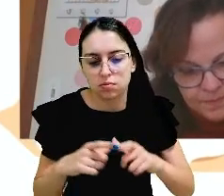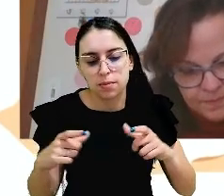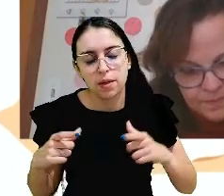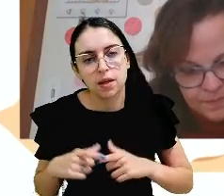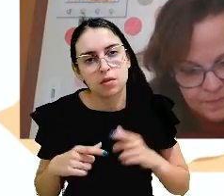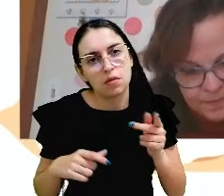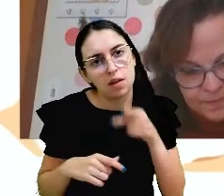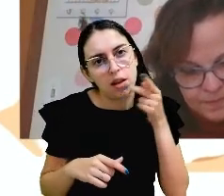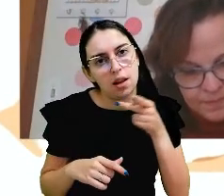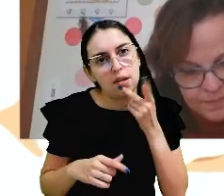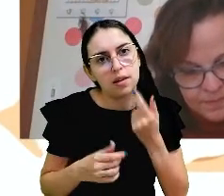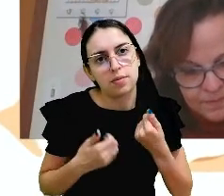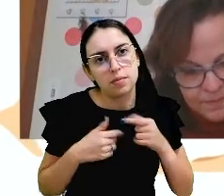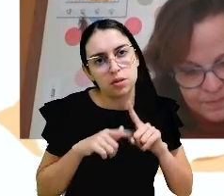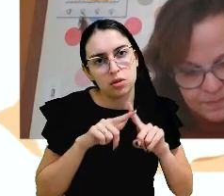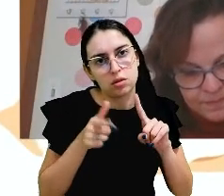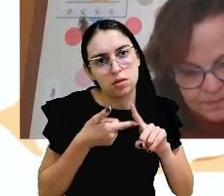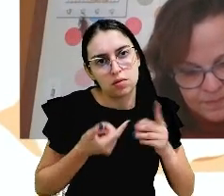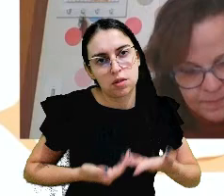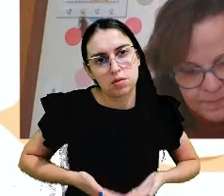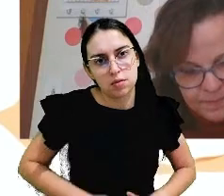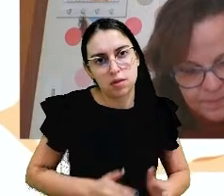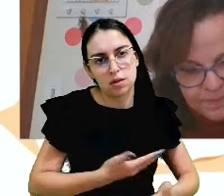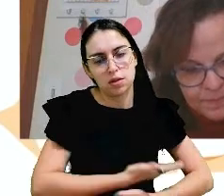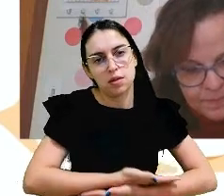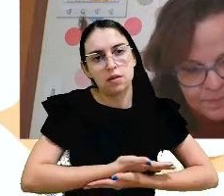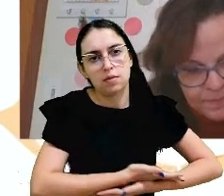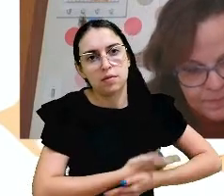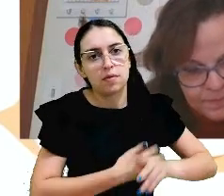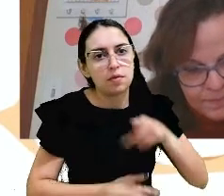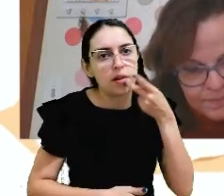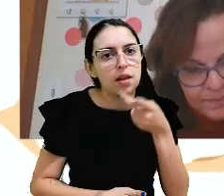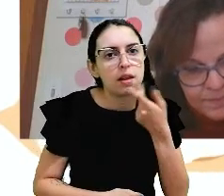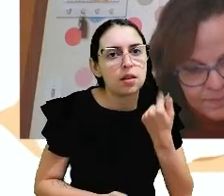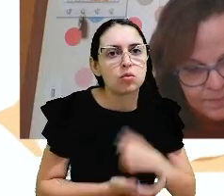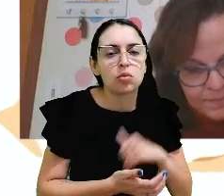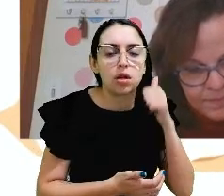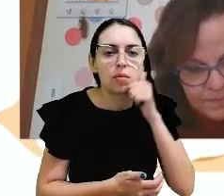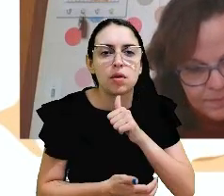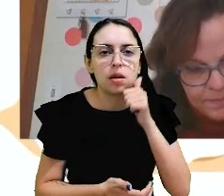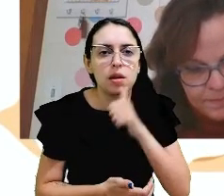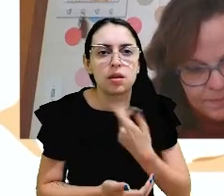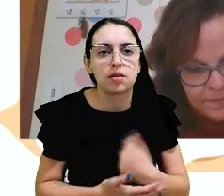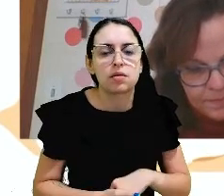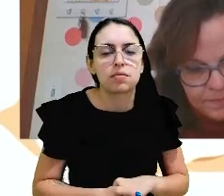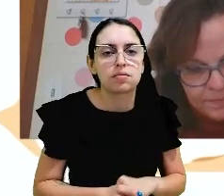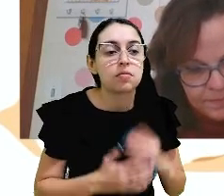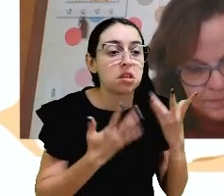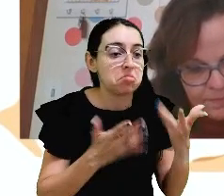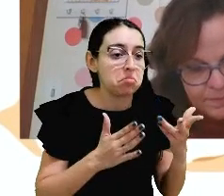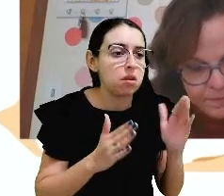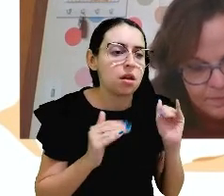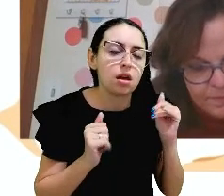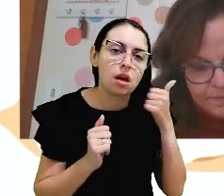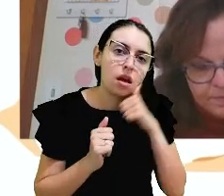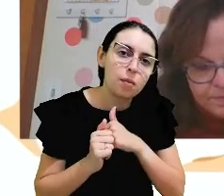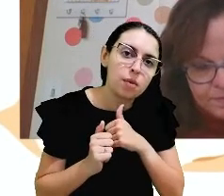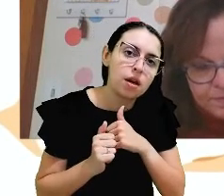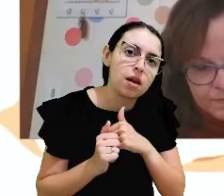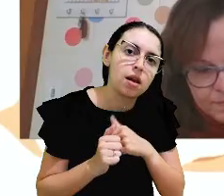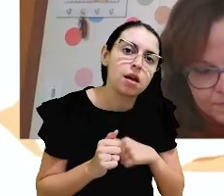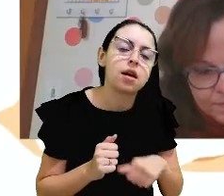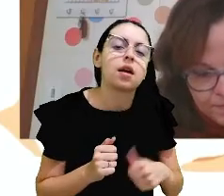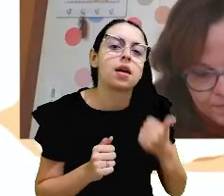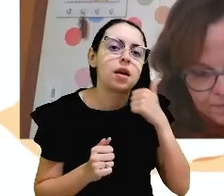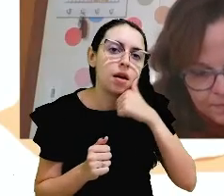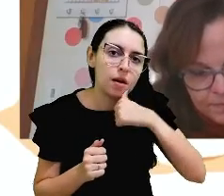gente fala em maternidade, a gente ainda fala dentro daquilo em que o estereótipo feminino, né, contempla. Então, a mulher e a mãe